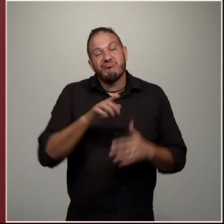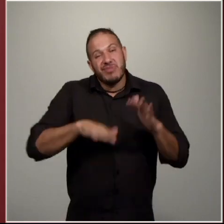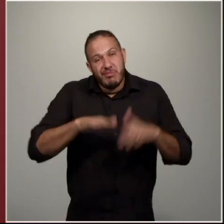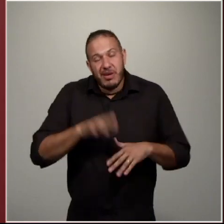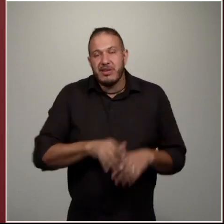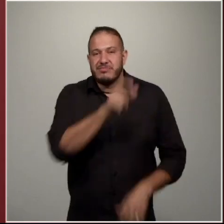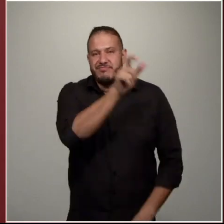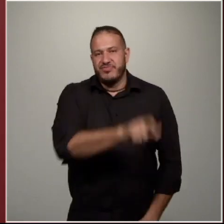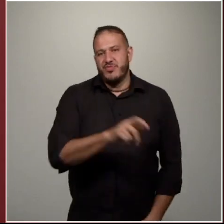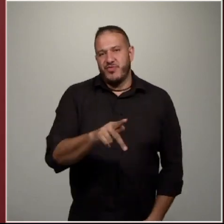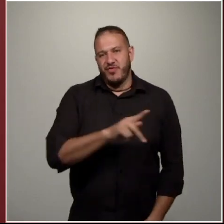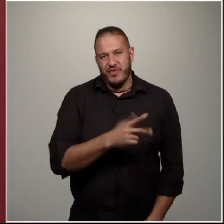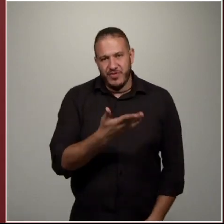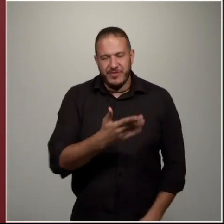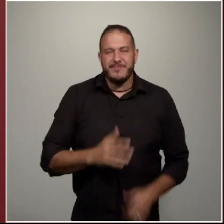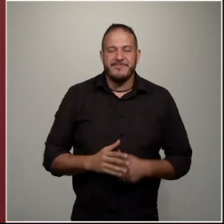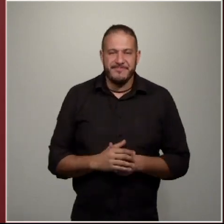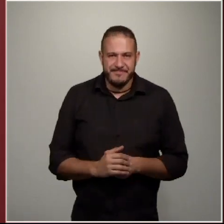professor